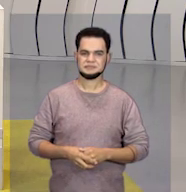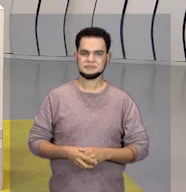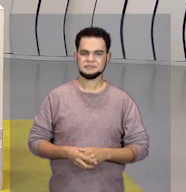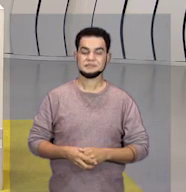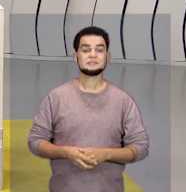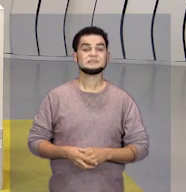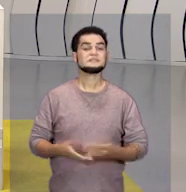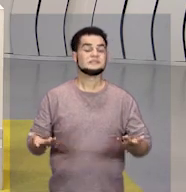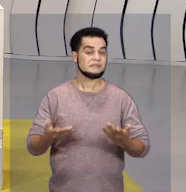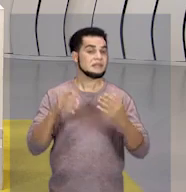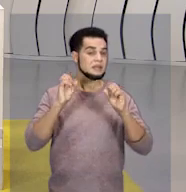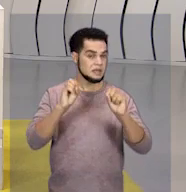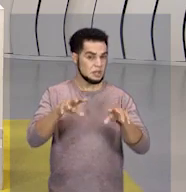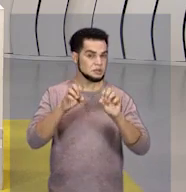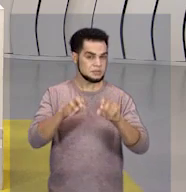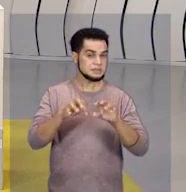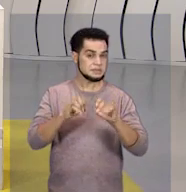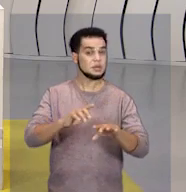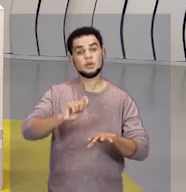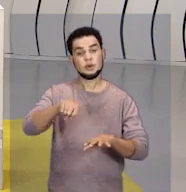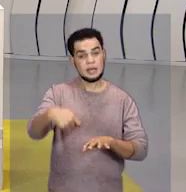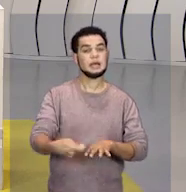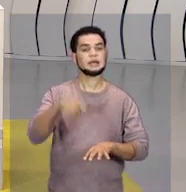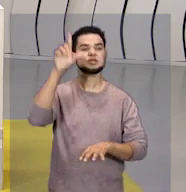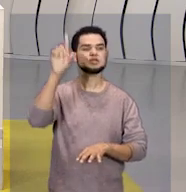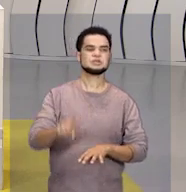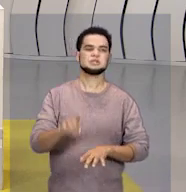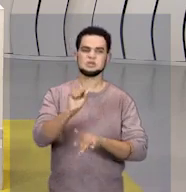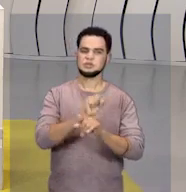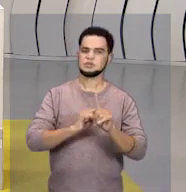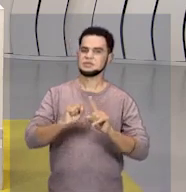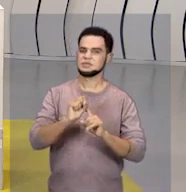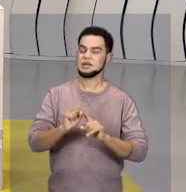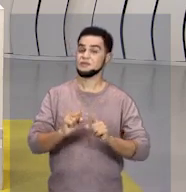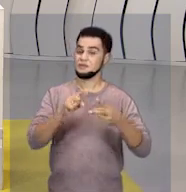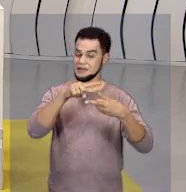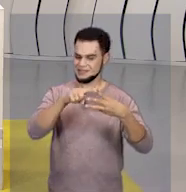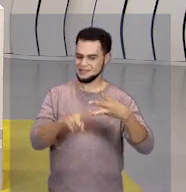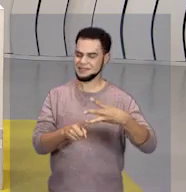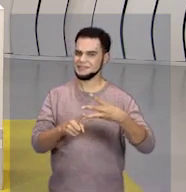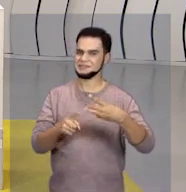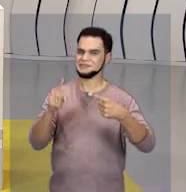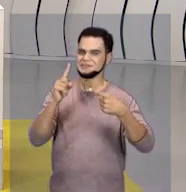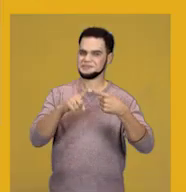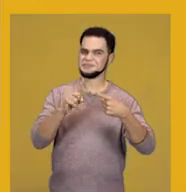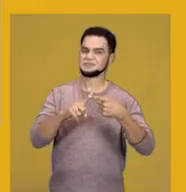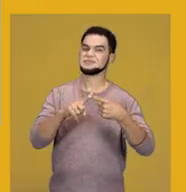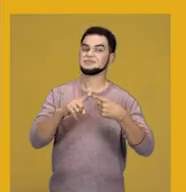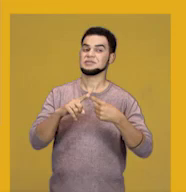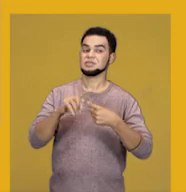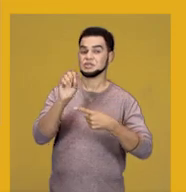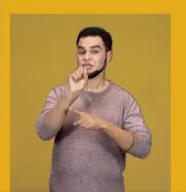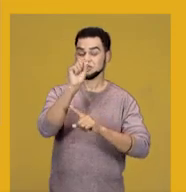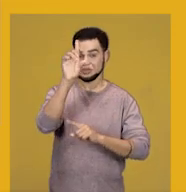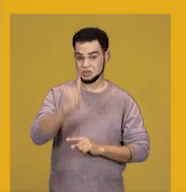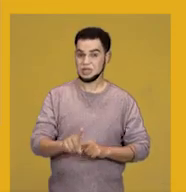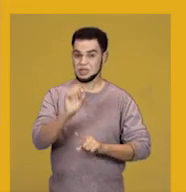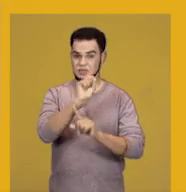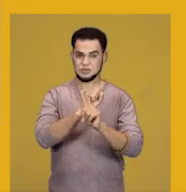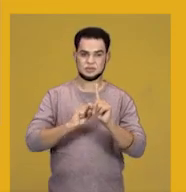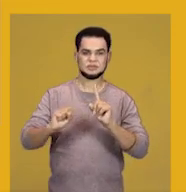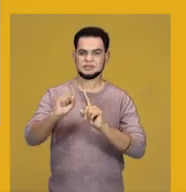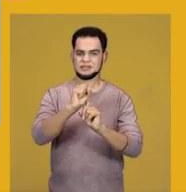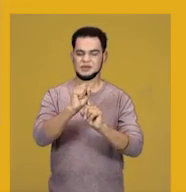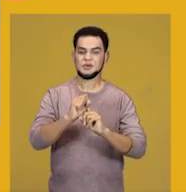Educação é um direito social. A gente vai falar de 3 direitos básicos, né? O primeiro é o direito social. São os direitos